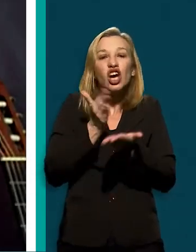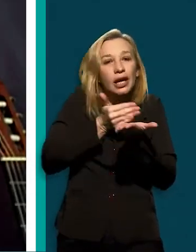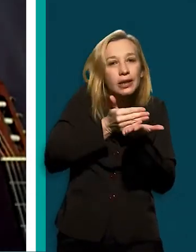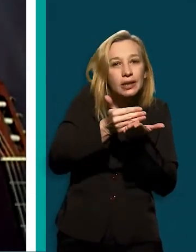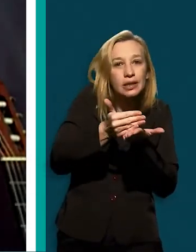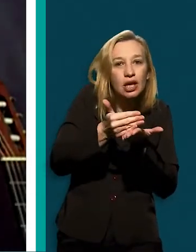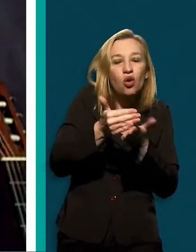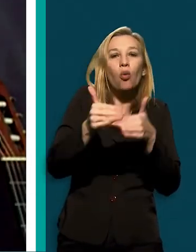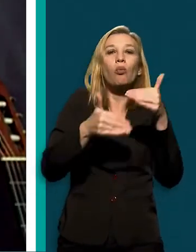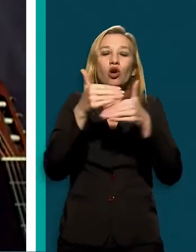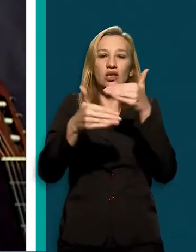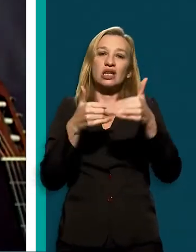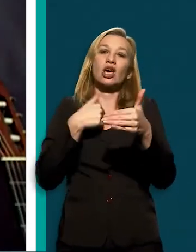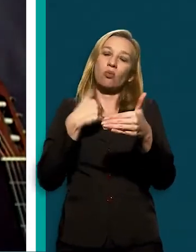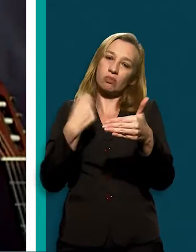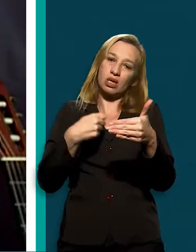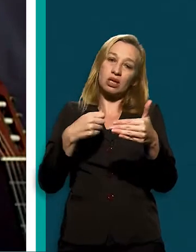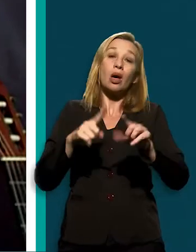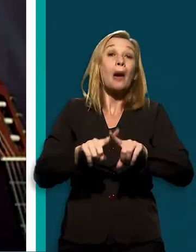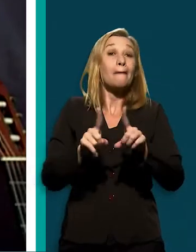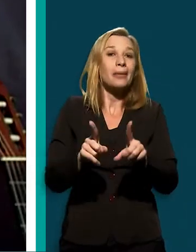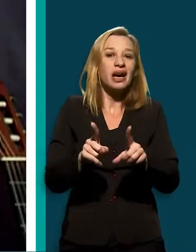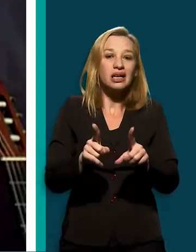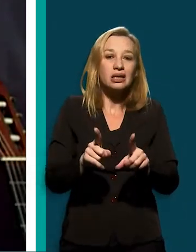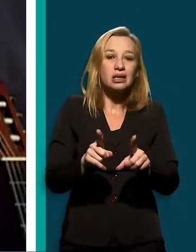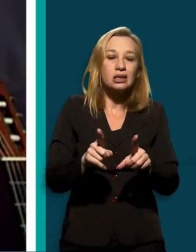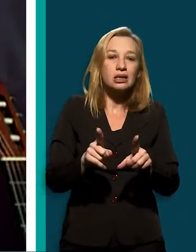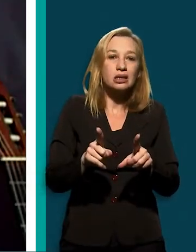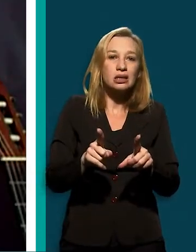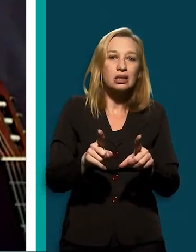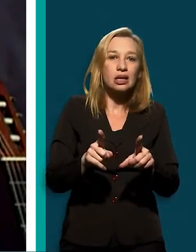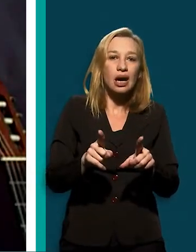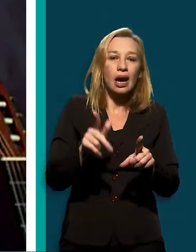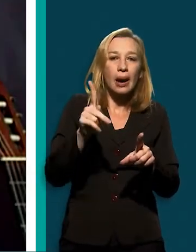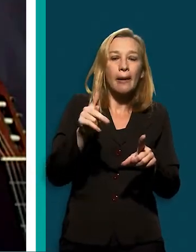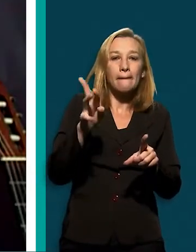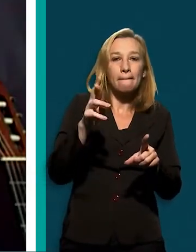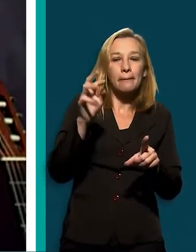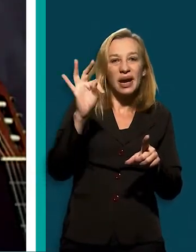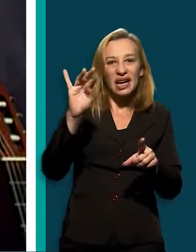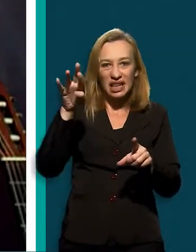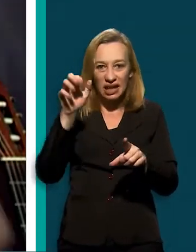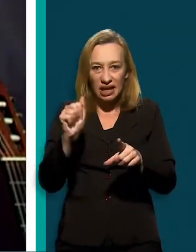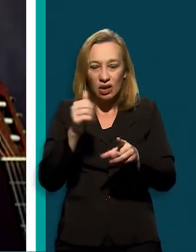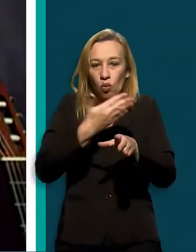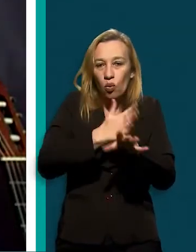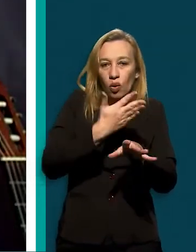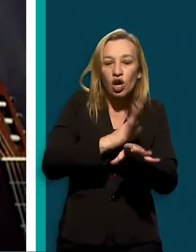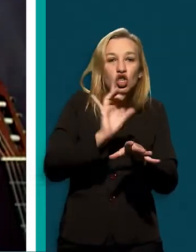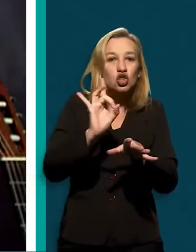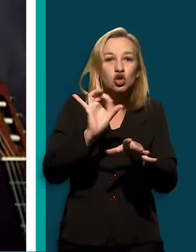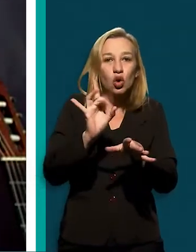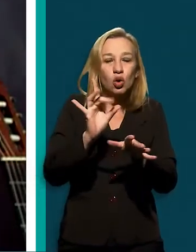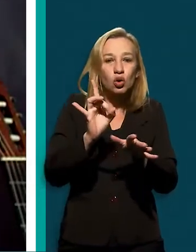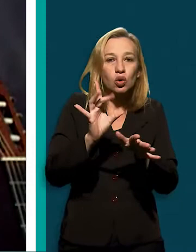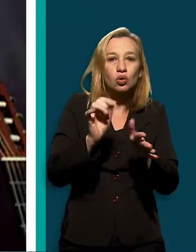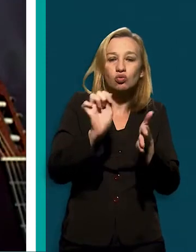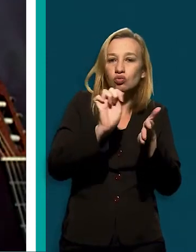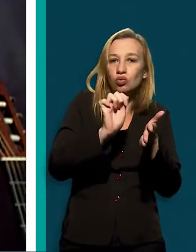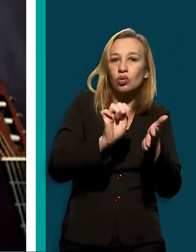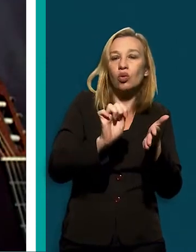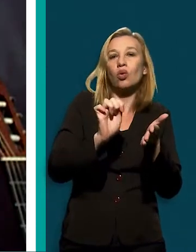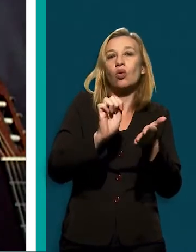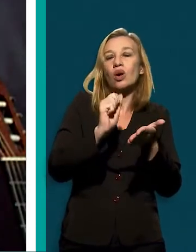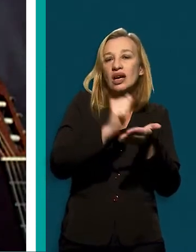eu já iniciei o processo do que eu preciso. Agora, a questão prática, ela só vem com a questão do exercício,